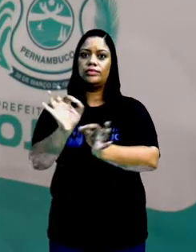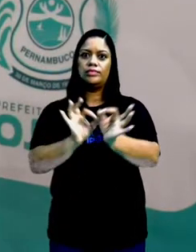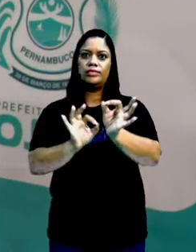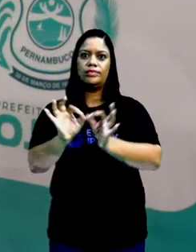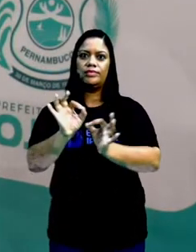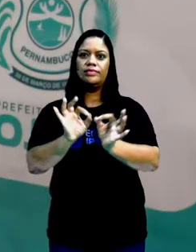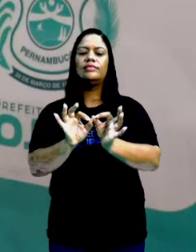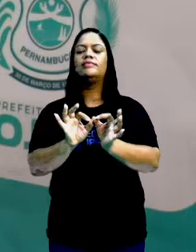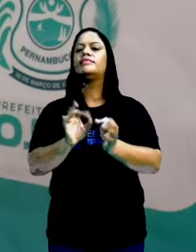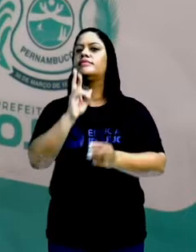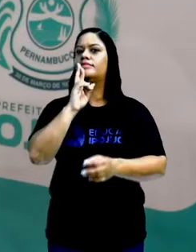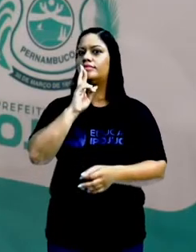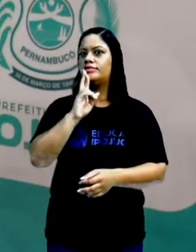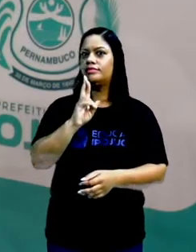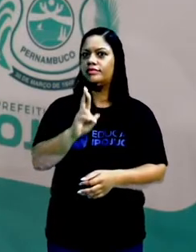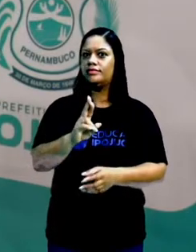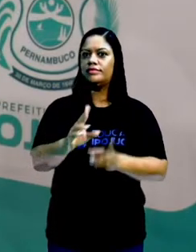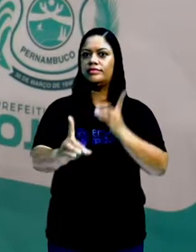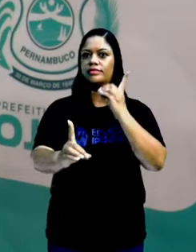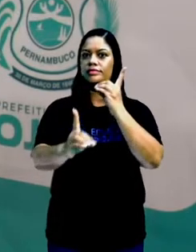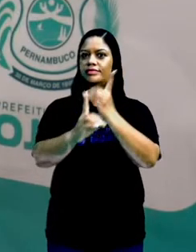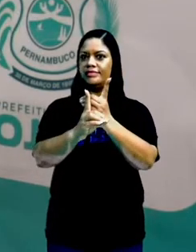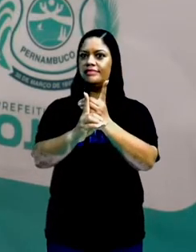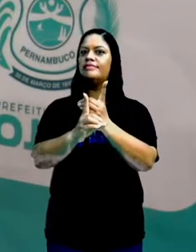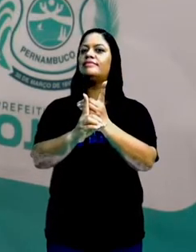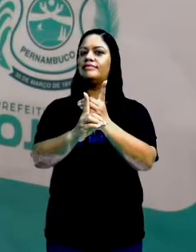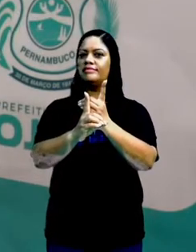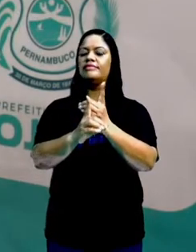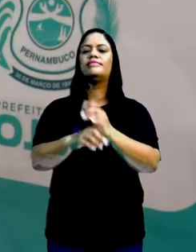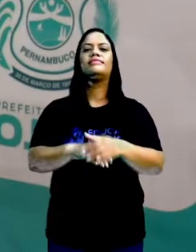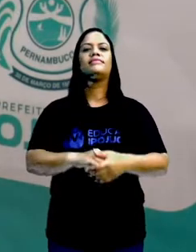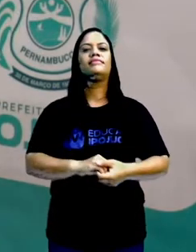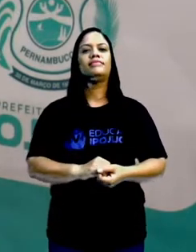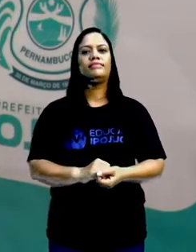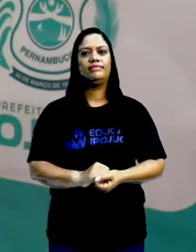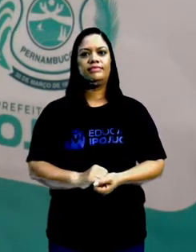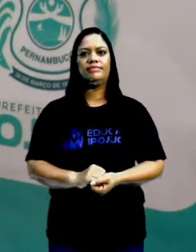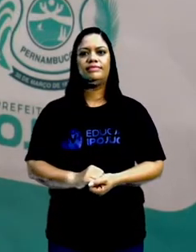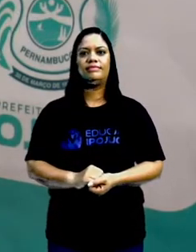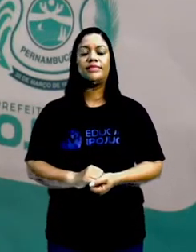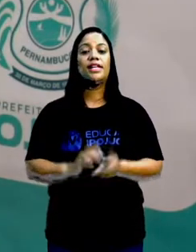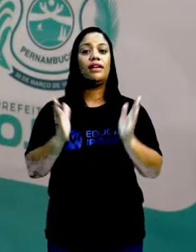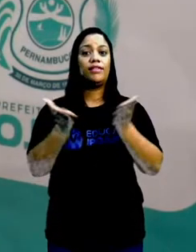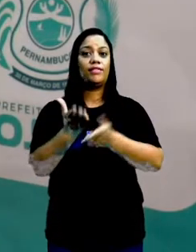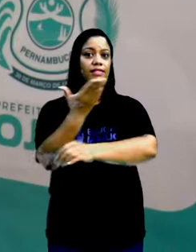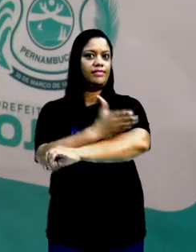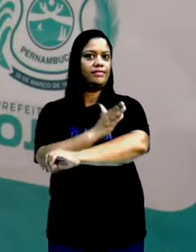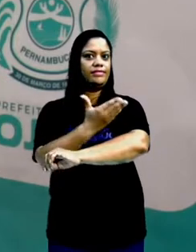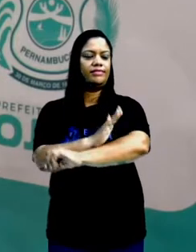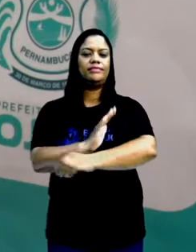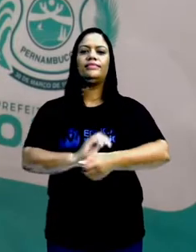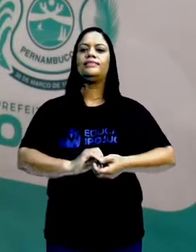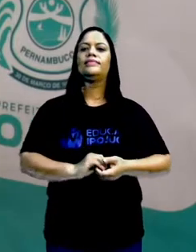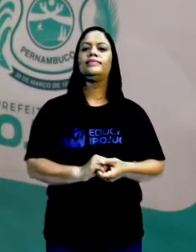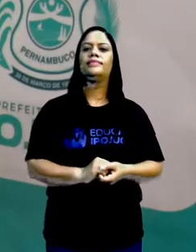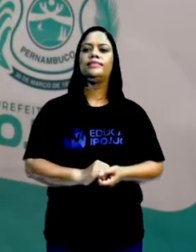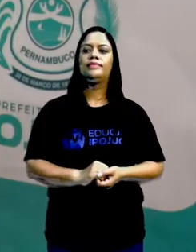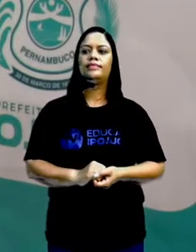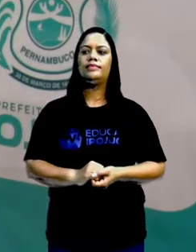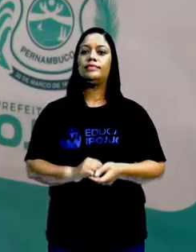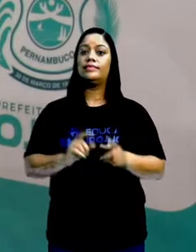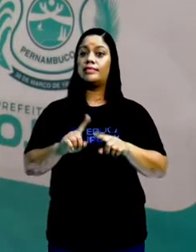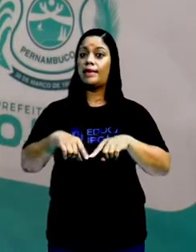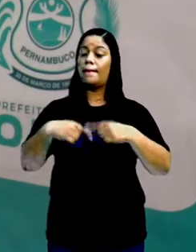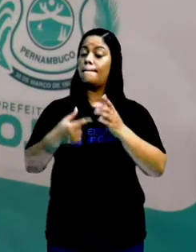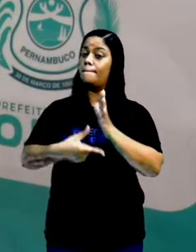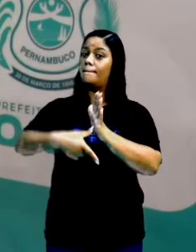como resolver, como encontrar os produtos, agora vamos praticar, tá certo? Então, mas antes